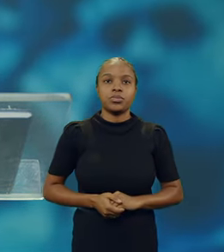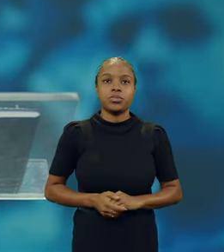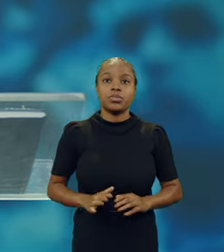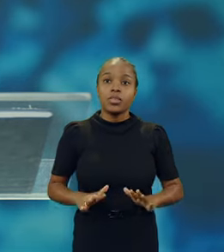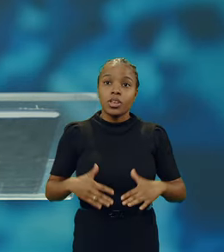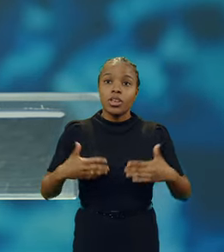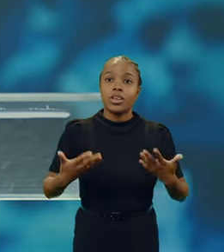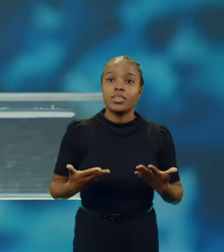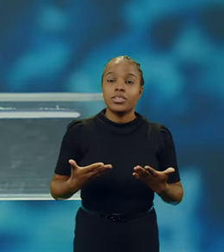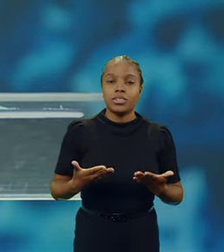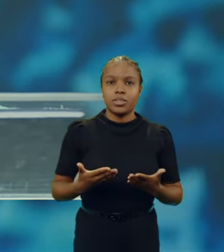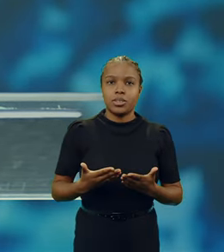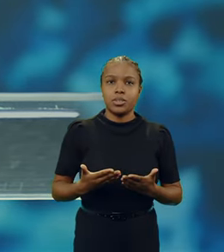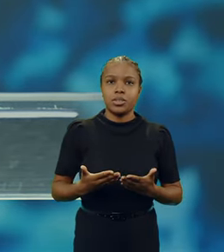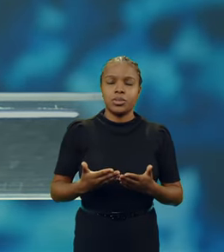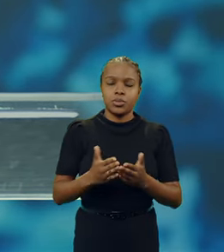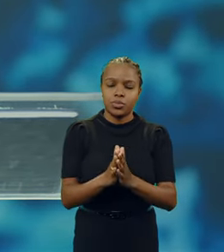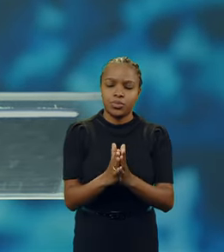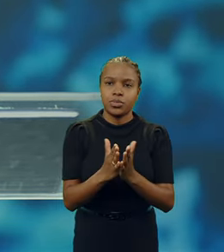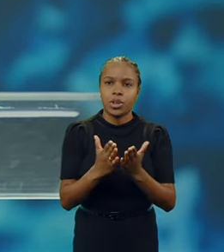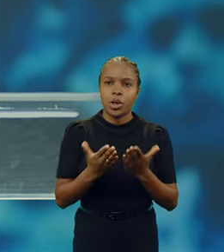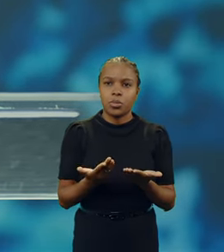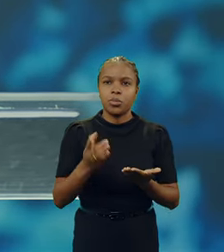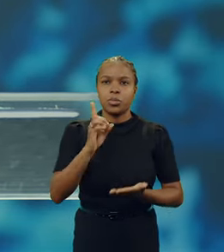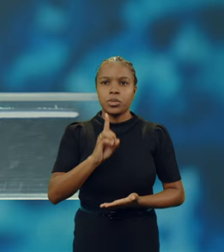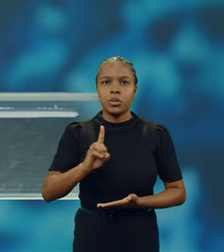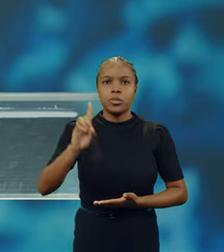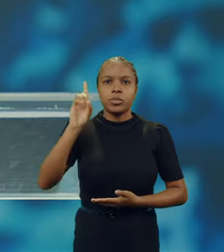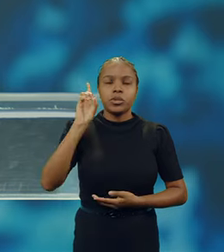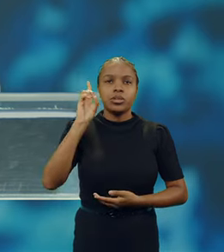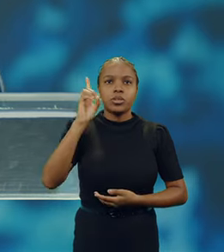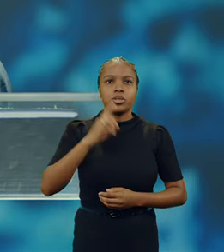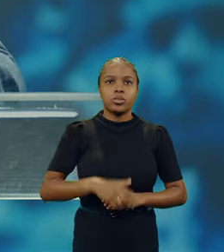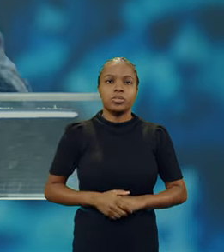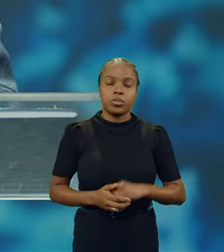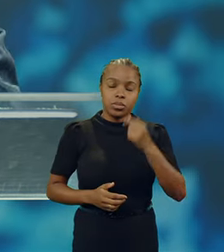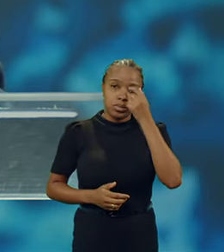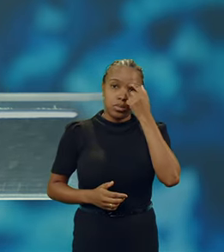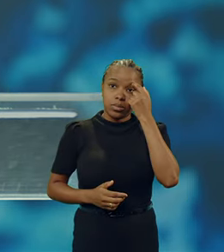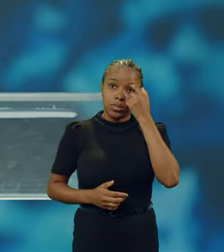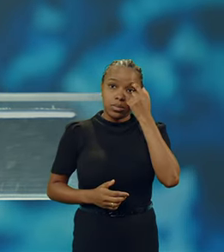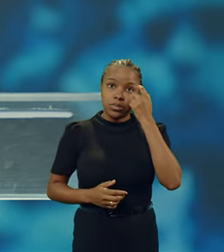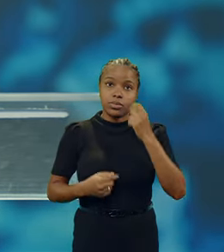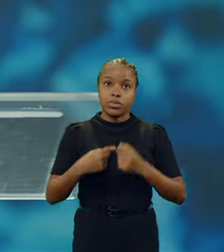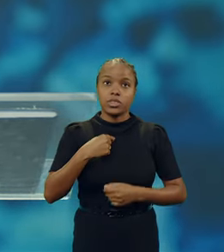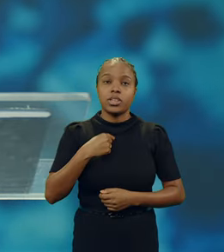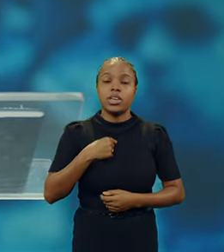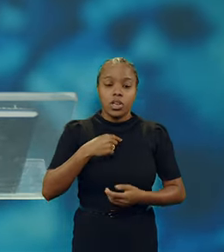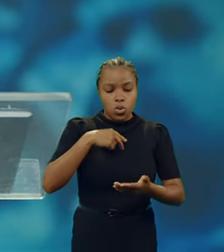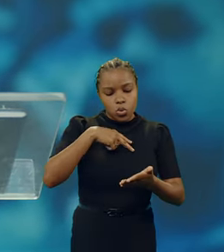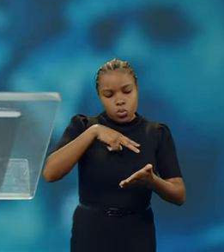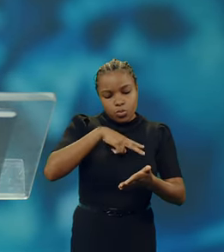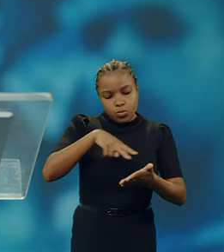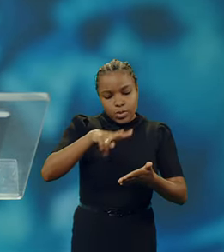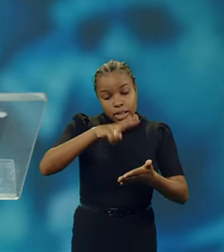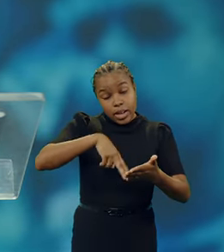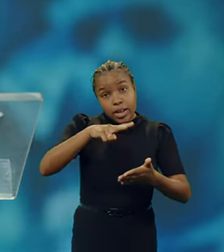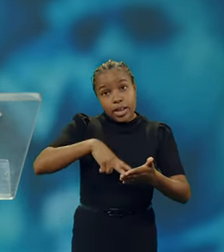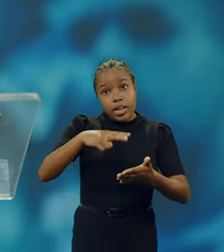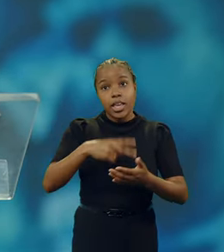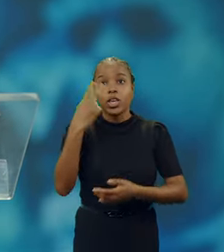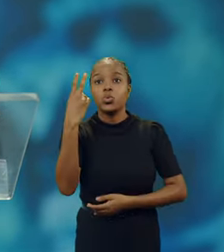Então pega a Bíblia Sagrada, a Santa Palavra de Deus. Eu vou ler dois textos com vocês, dois